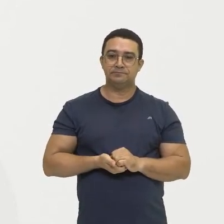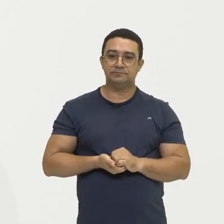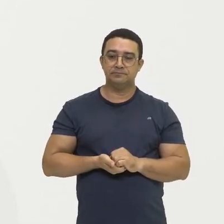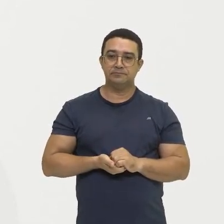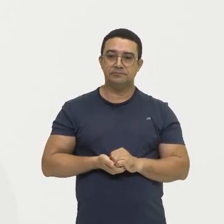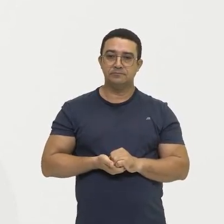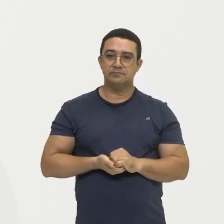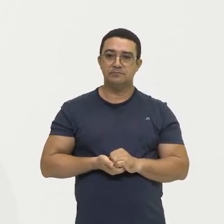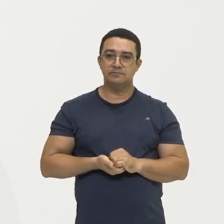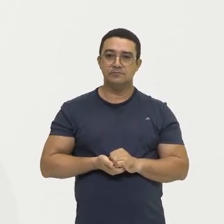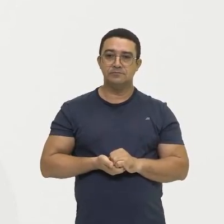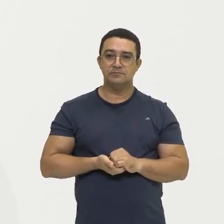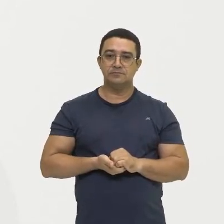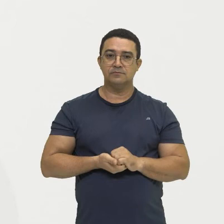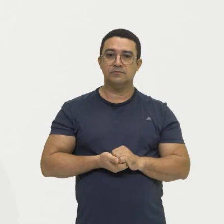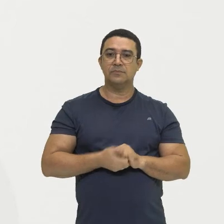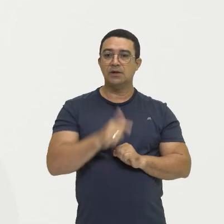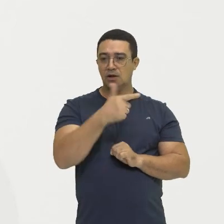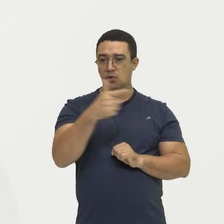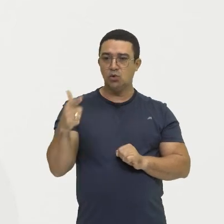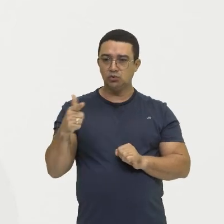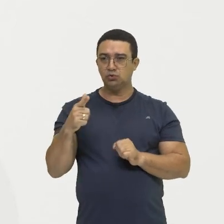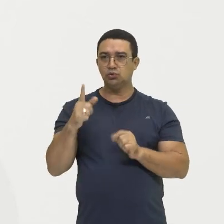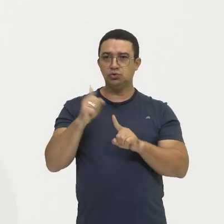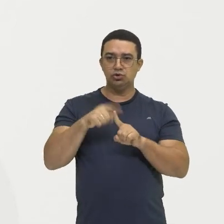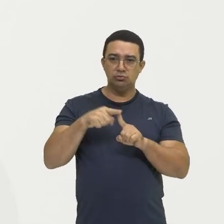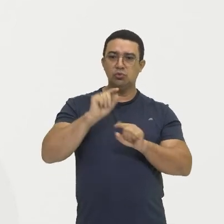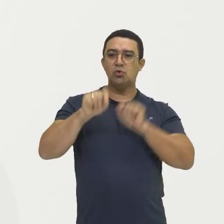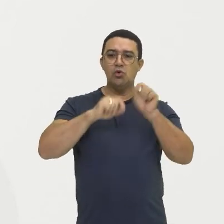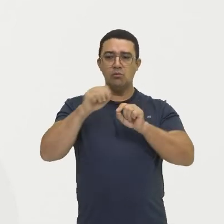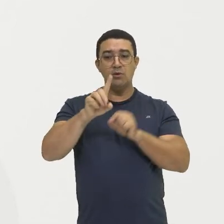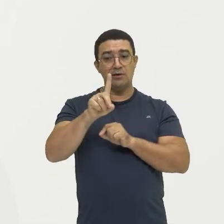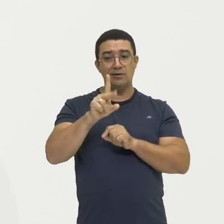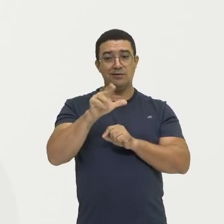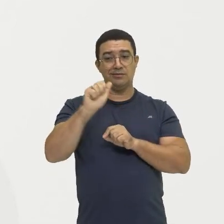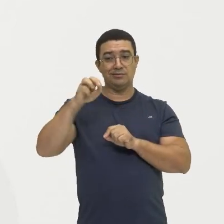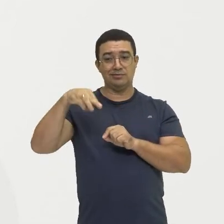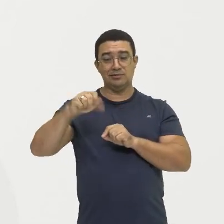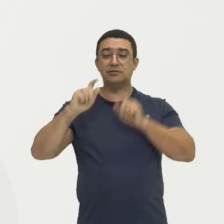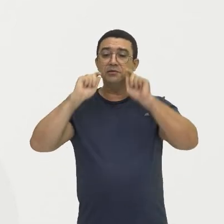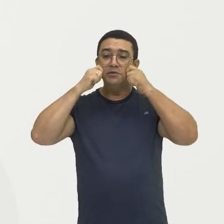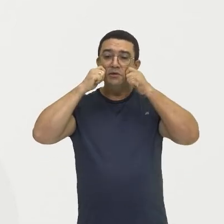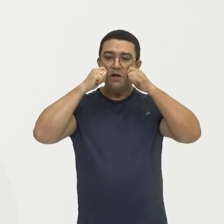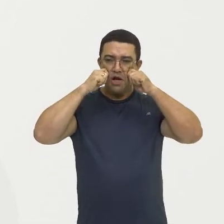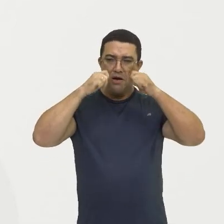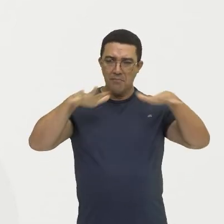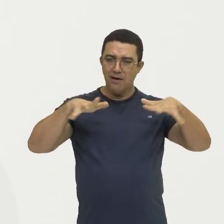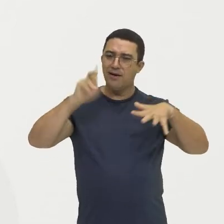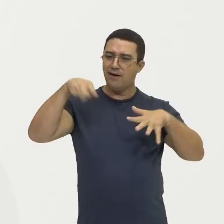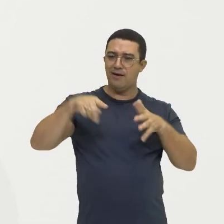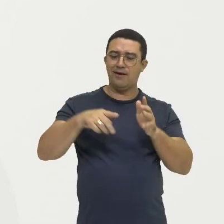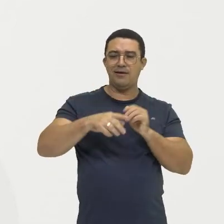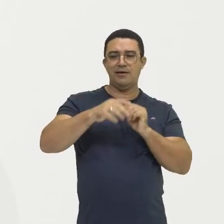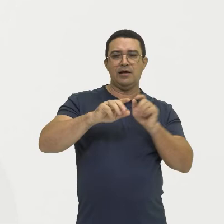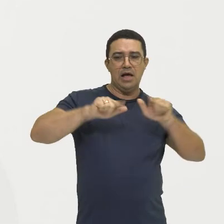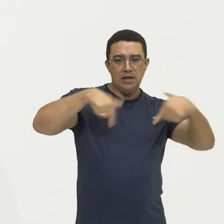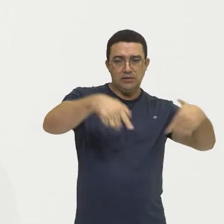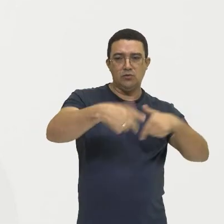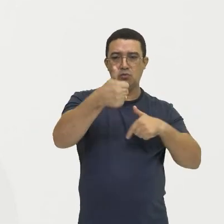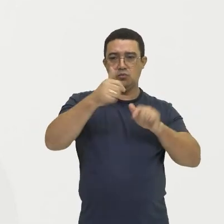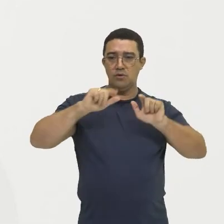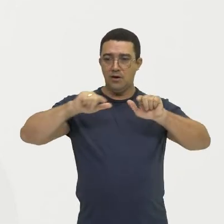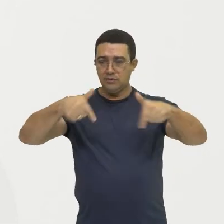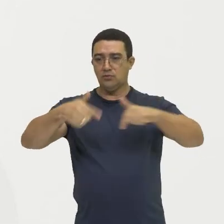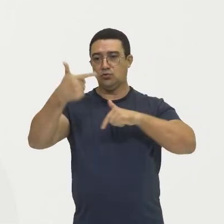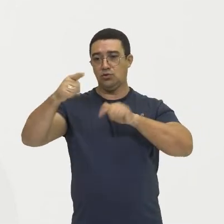acabei esquecendo. As outras formas do drama, eles são compostos em ato 1, ato 2, ato 3, né? Em vários atos. A